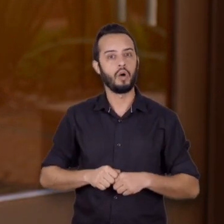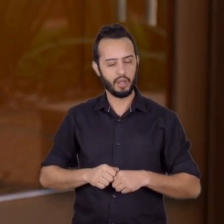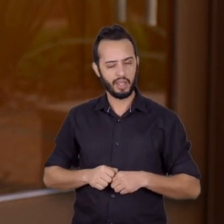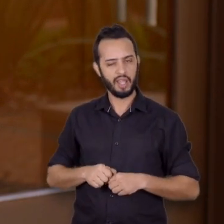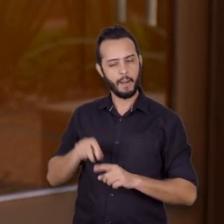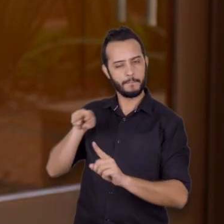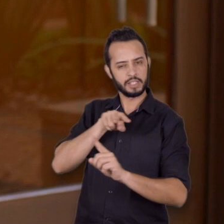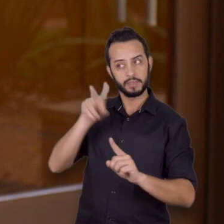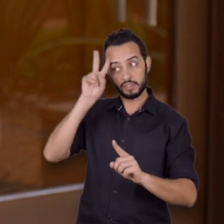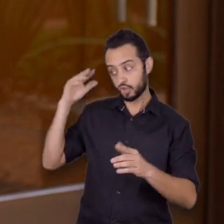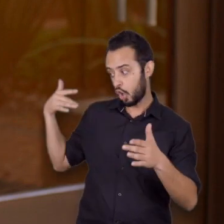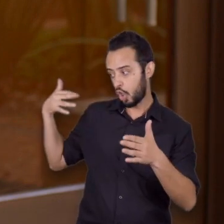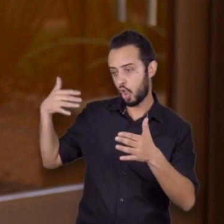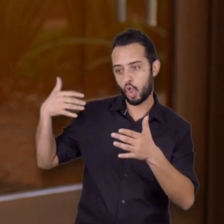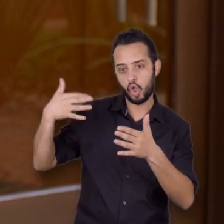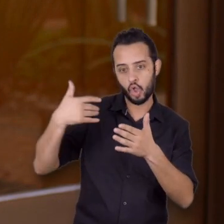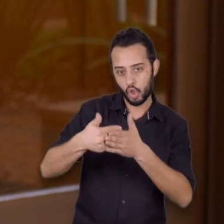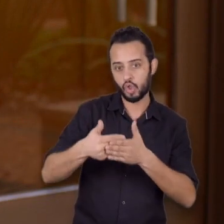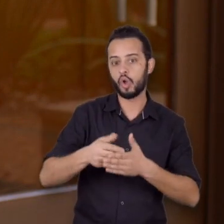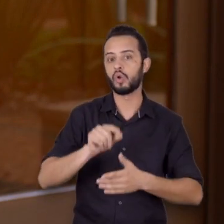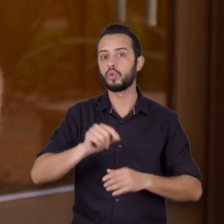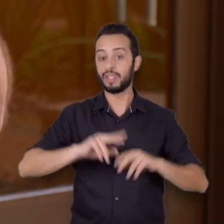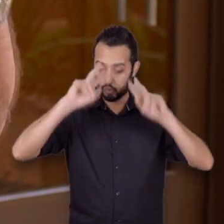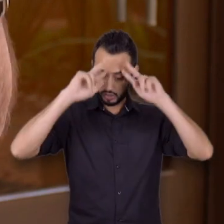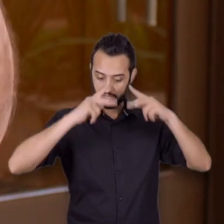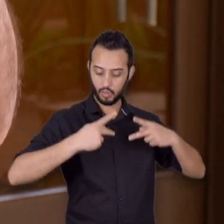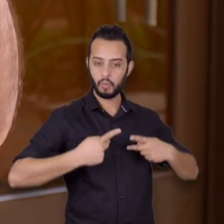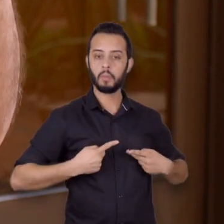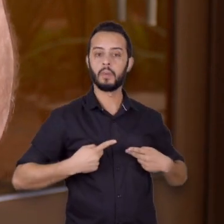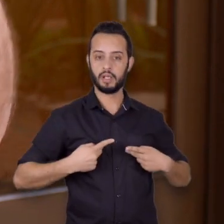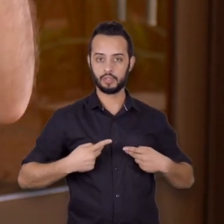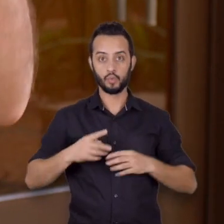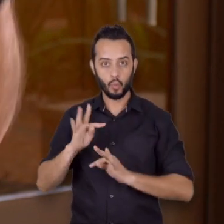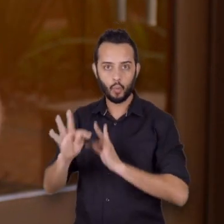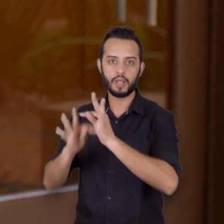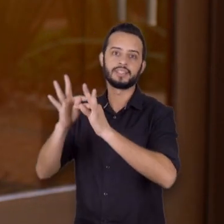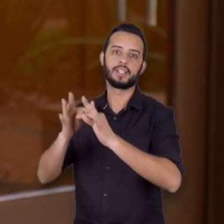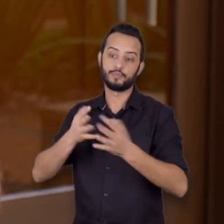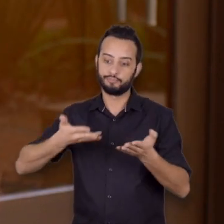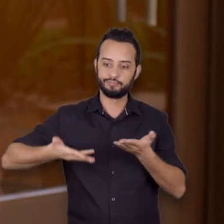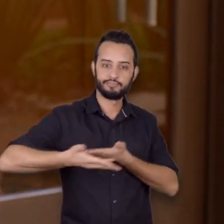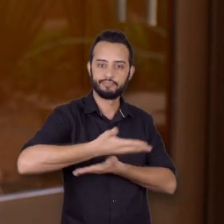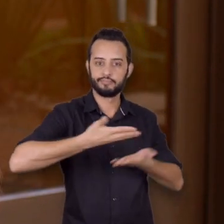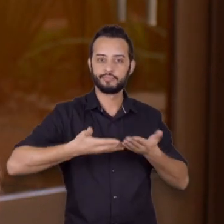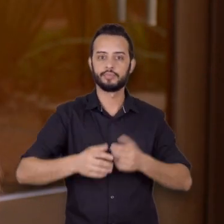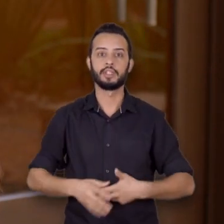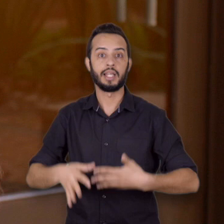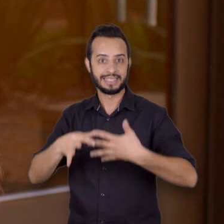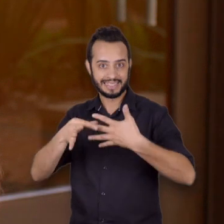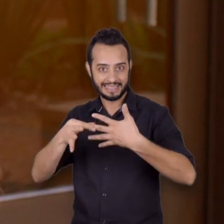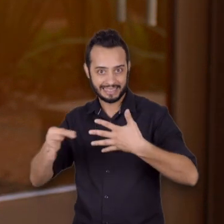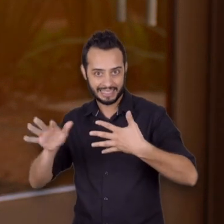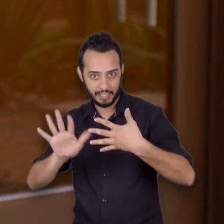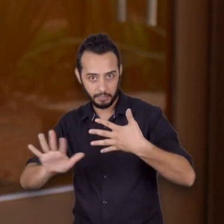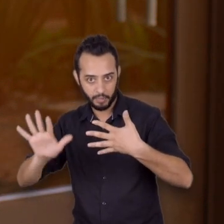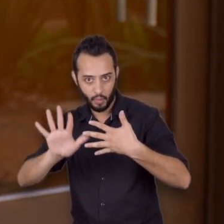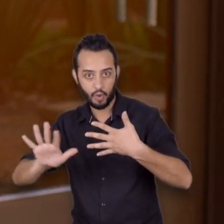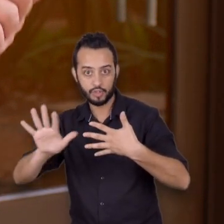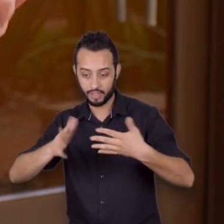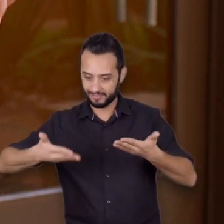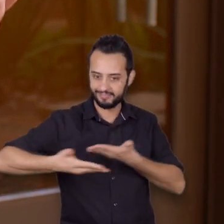histórica da relação do ser humano com as tecnologias semióticas, digamos assim. A gente tem que